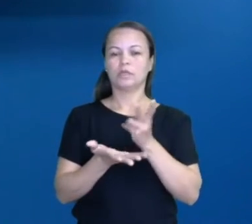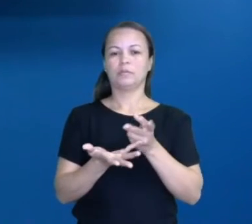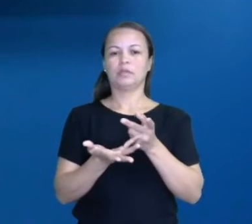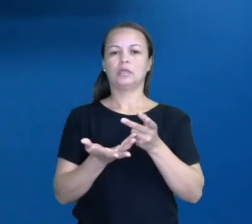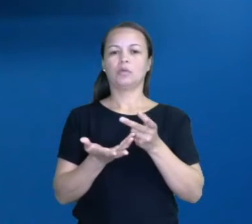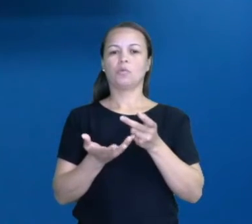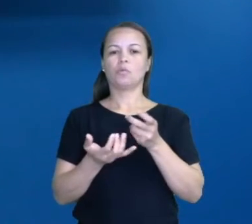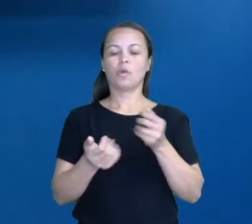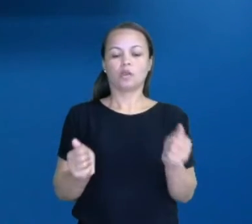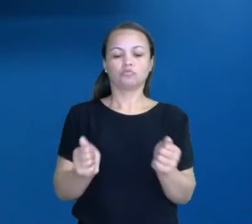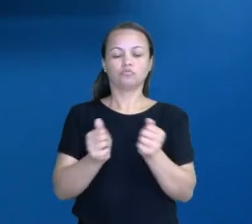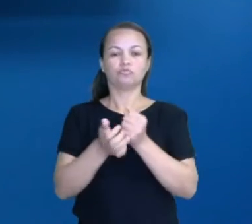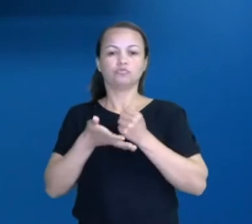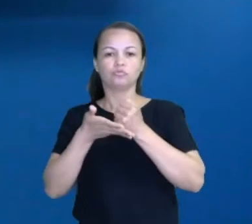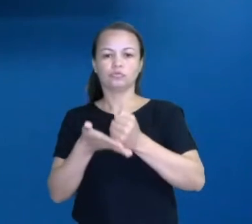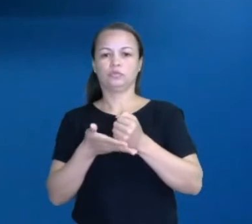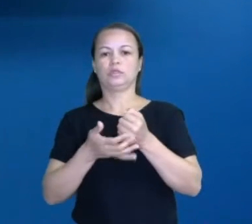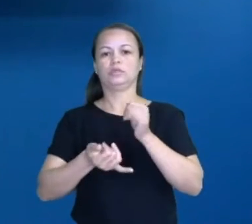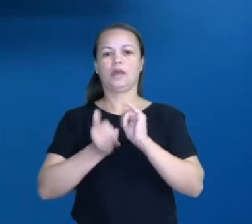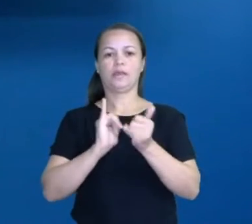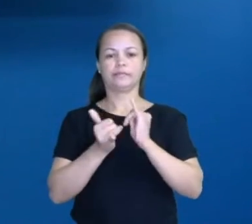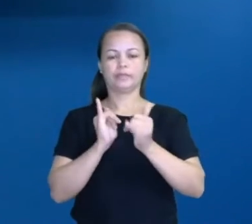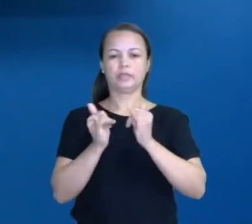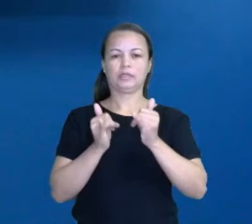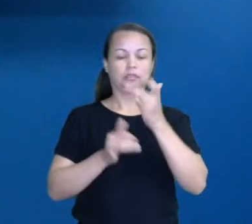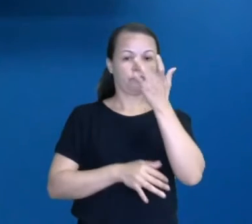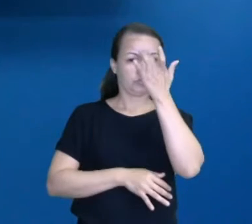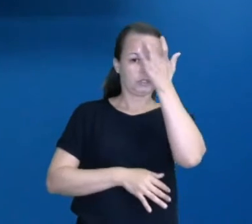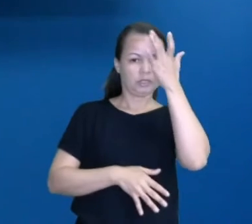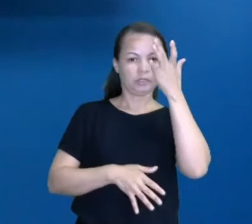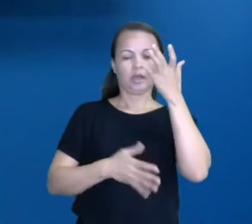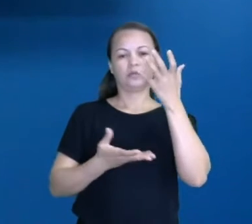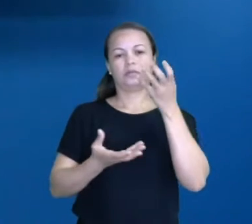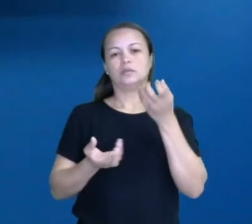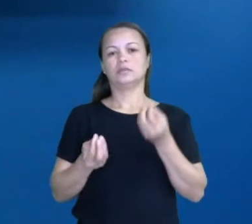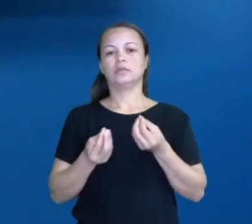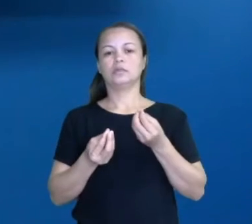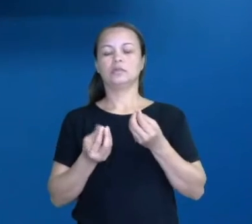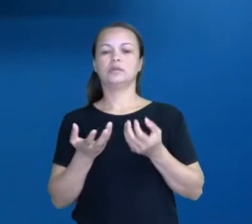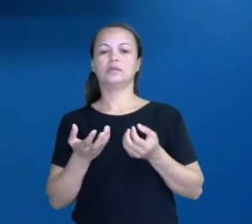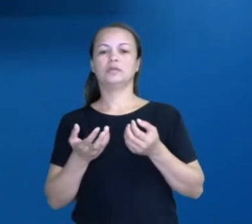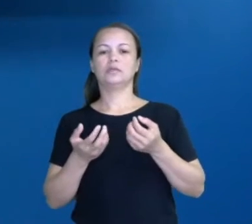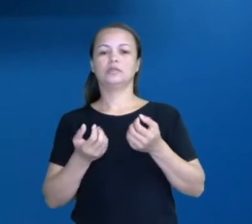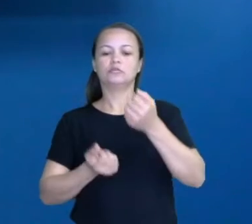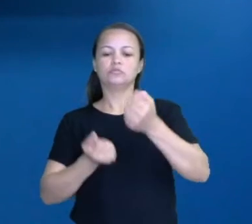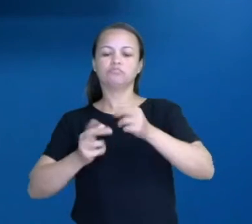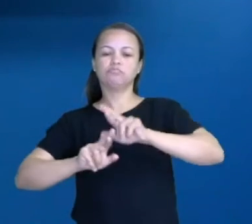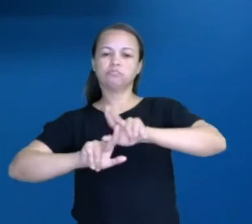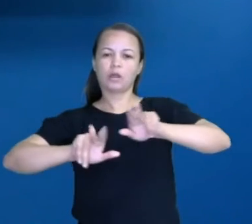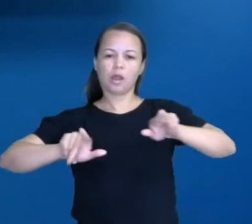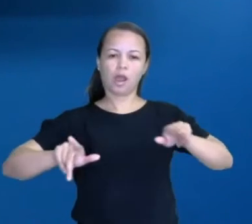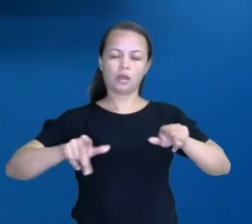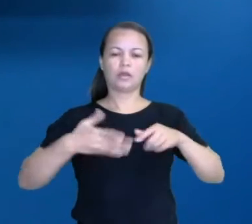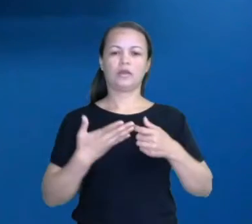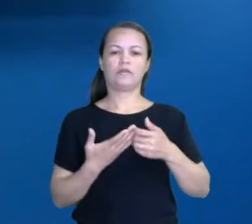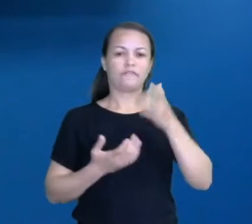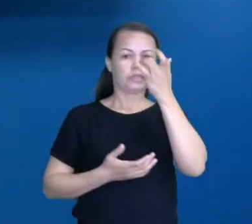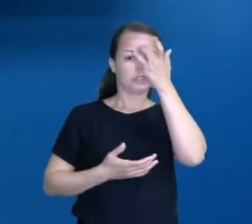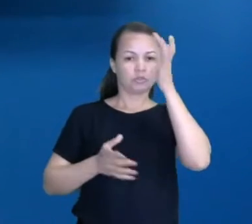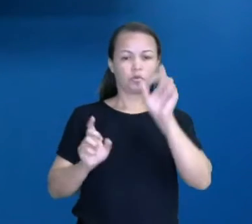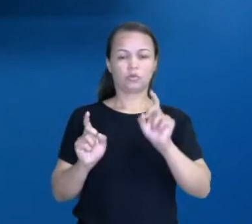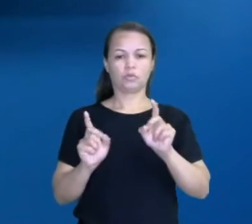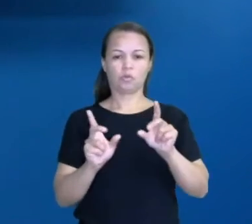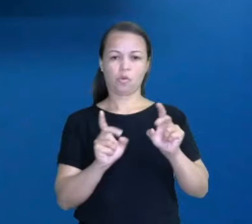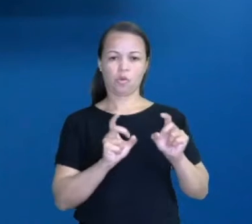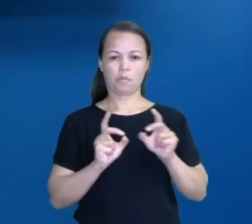da internet e com essa facilidade de transporte, proporcionou que o comércio entre os